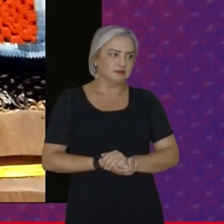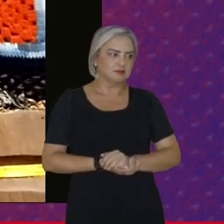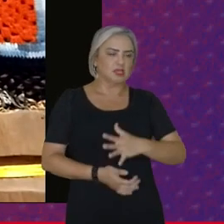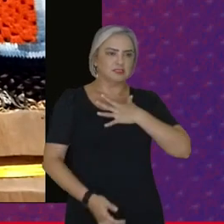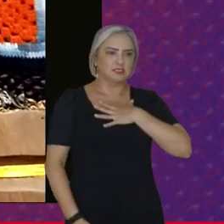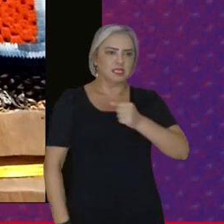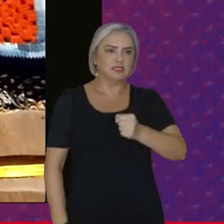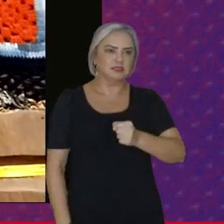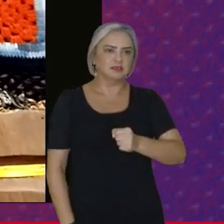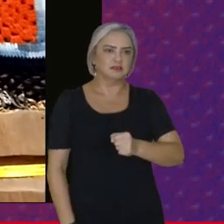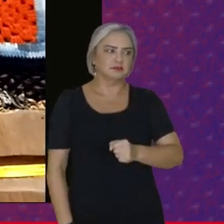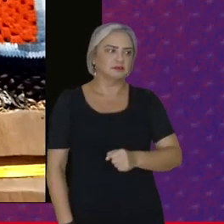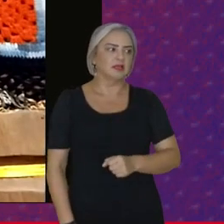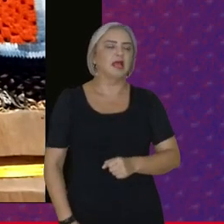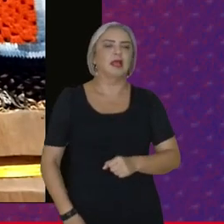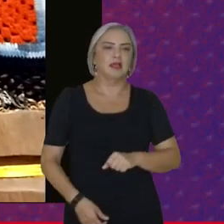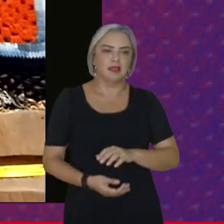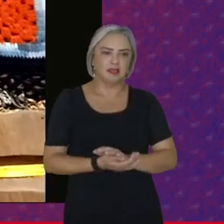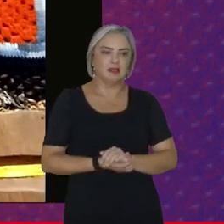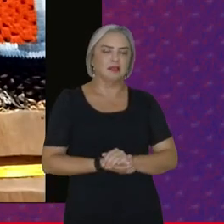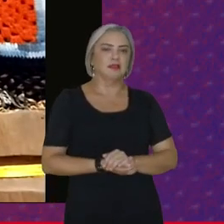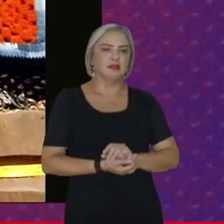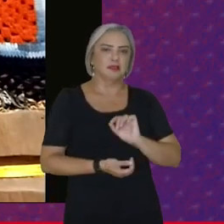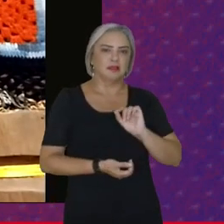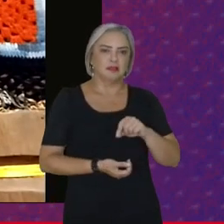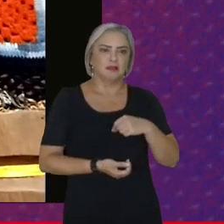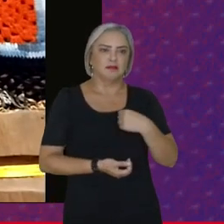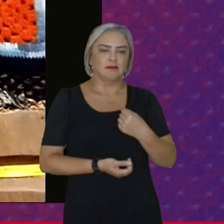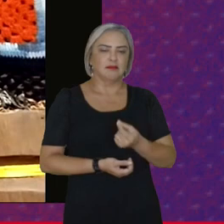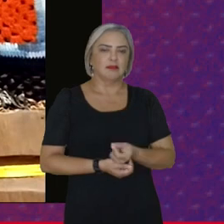Como é que a gente faz isso?